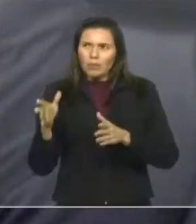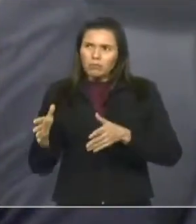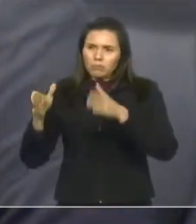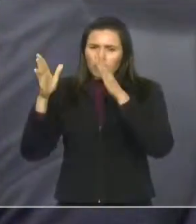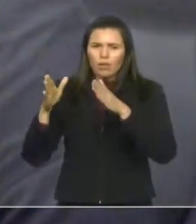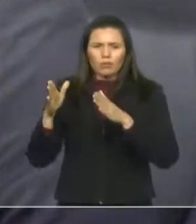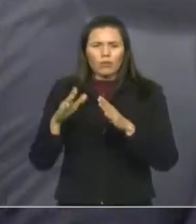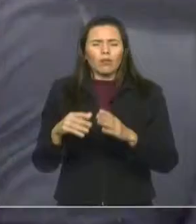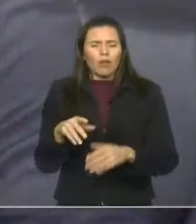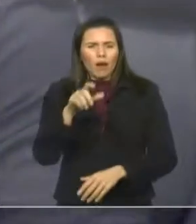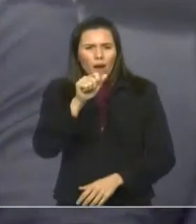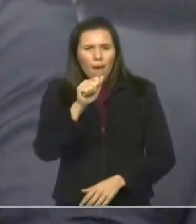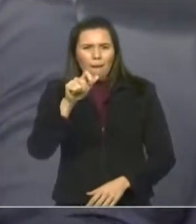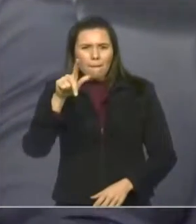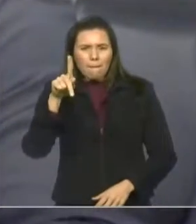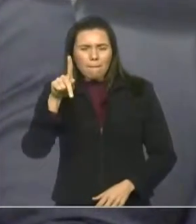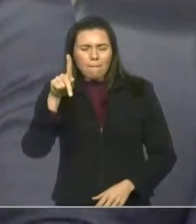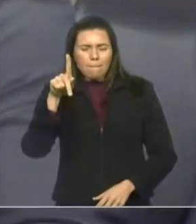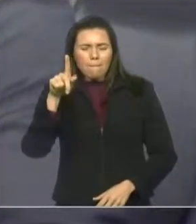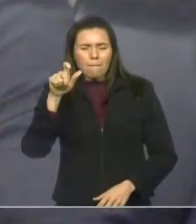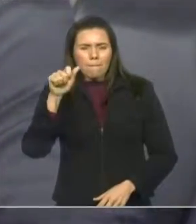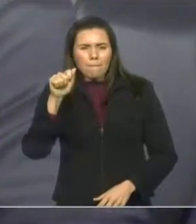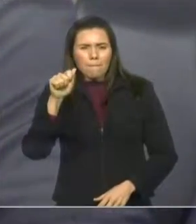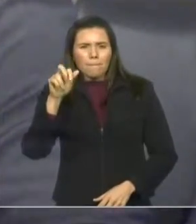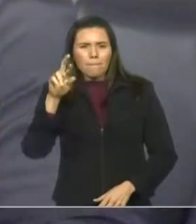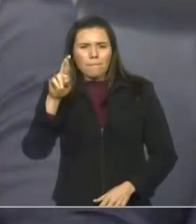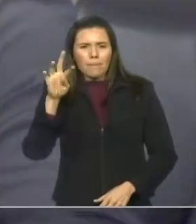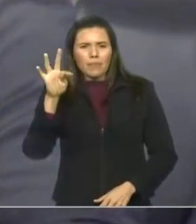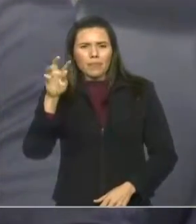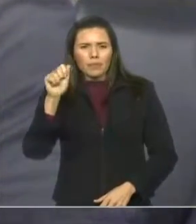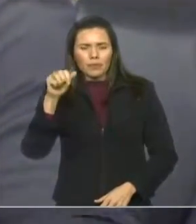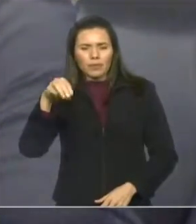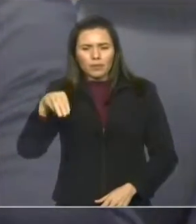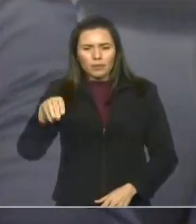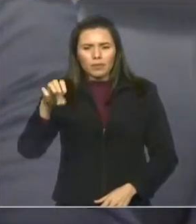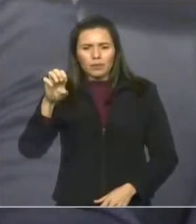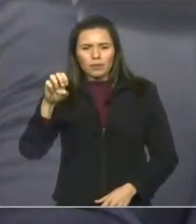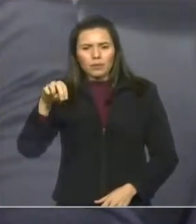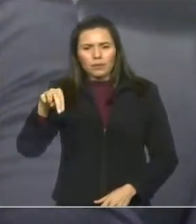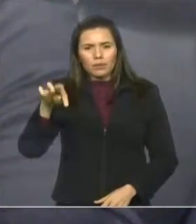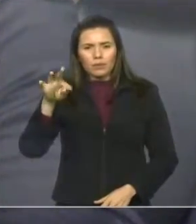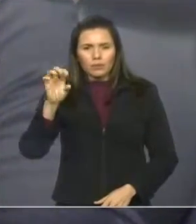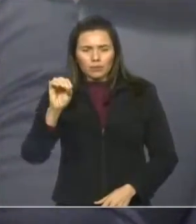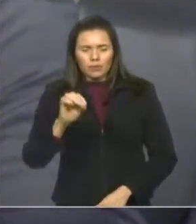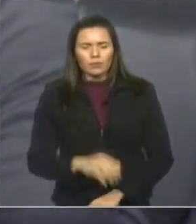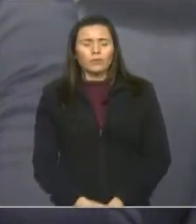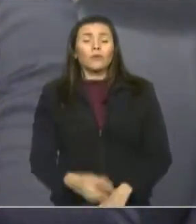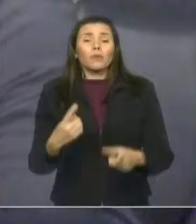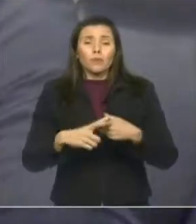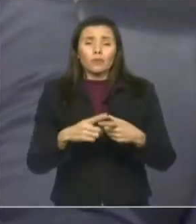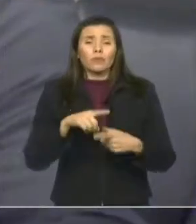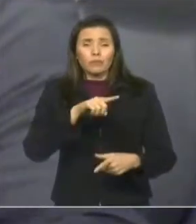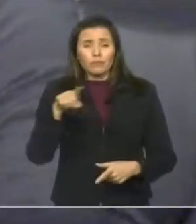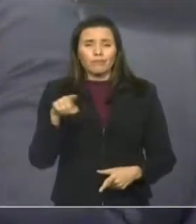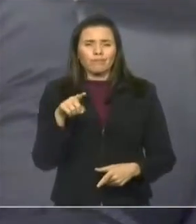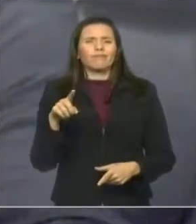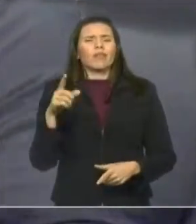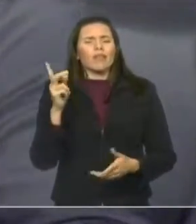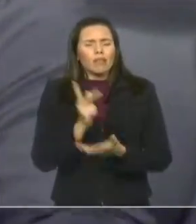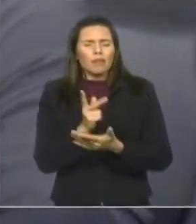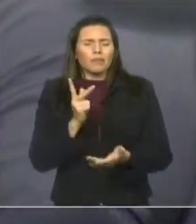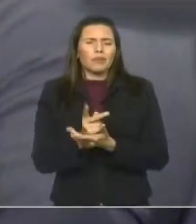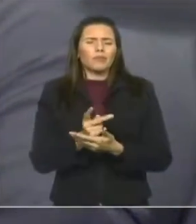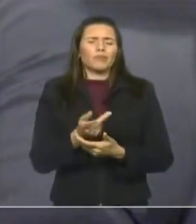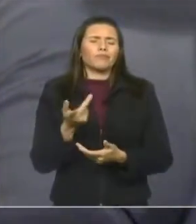sites, etc., pois em razão das chuvas houve a elevação do nível da